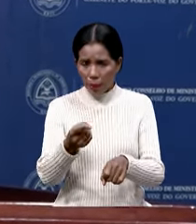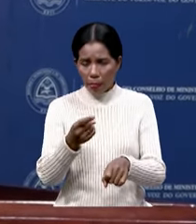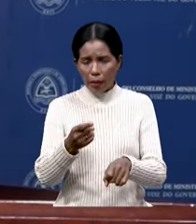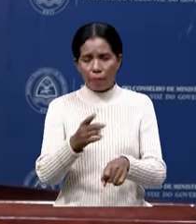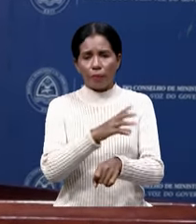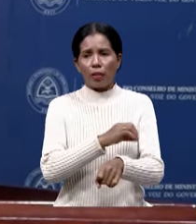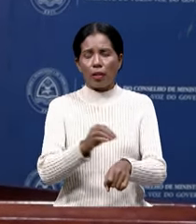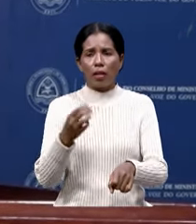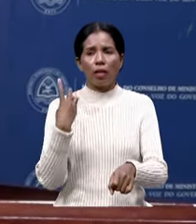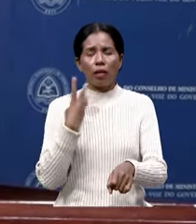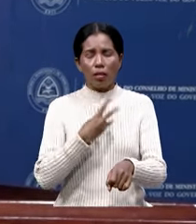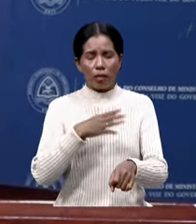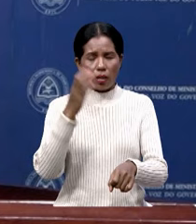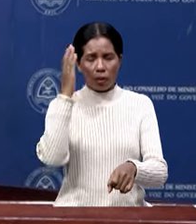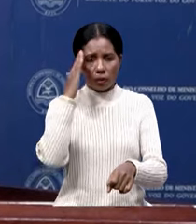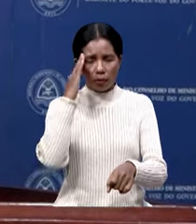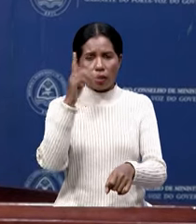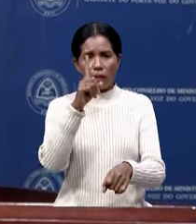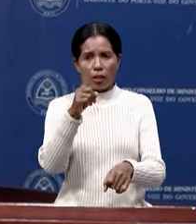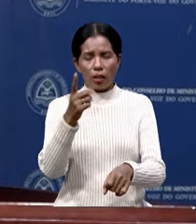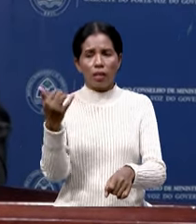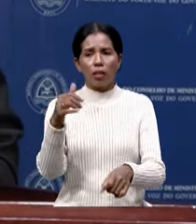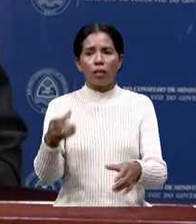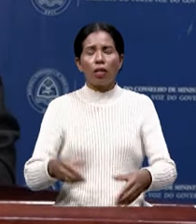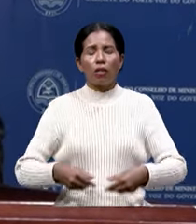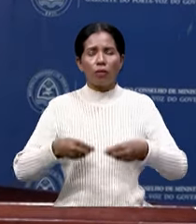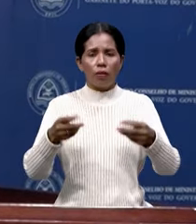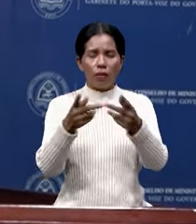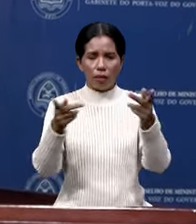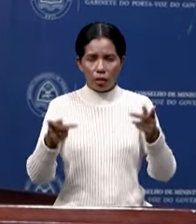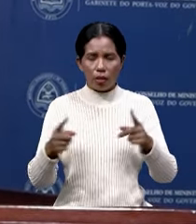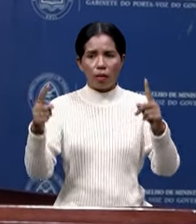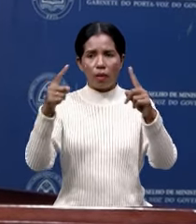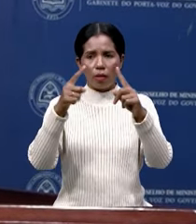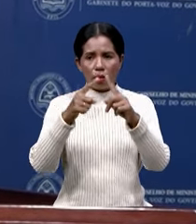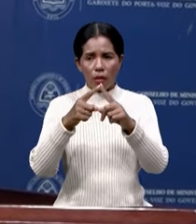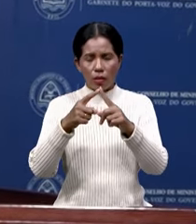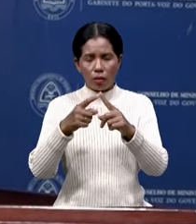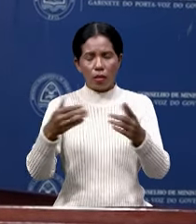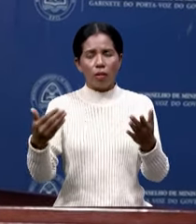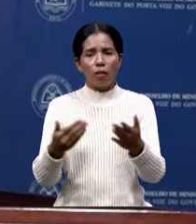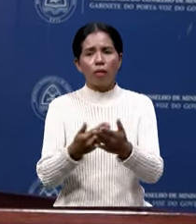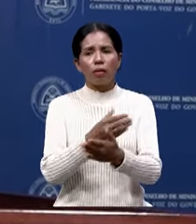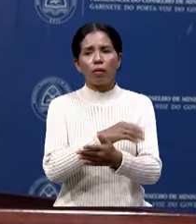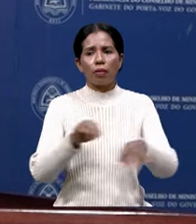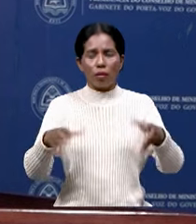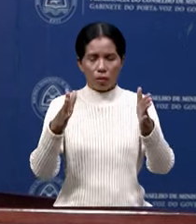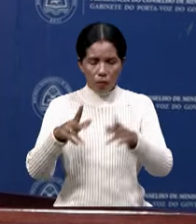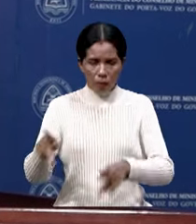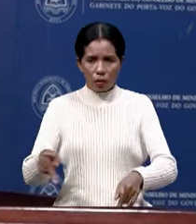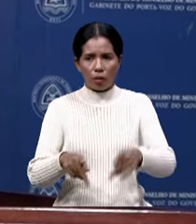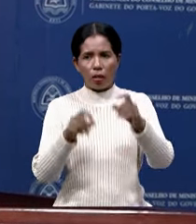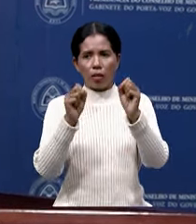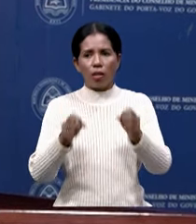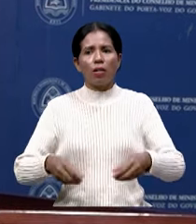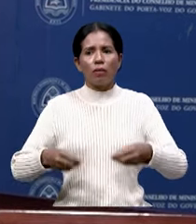comunicado, intenção ainda para ser, não temos espaço para novos recrutamentos, funcionários públicos, a